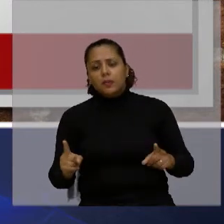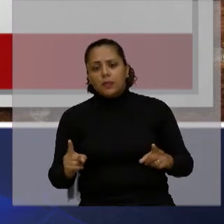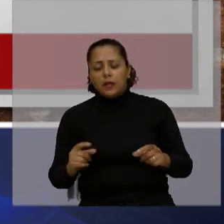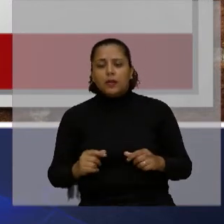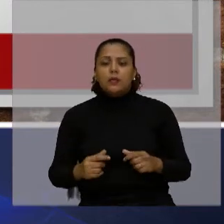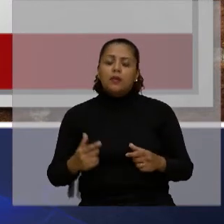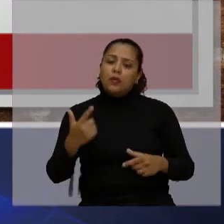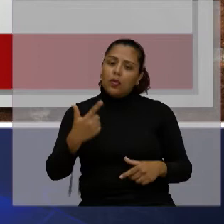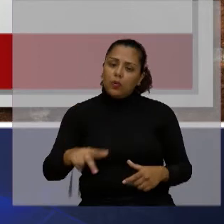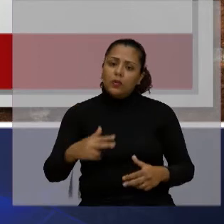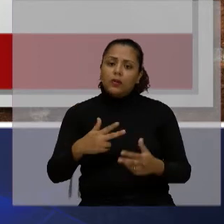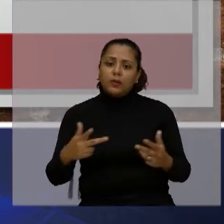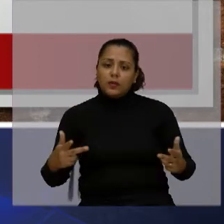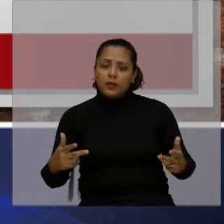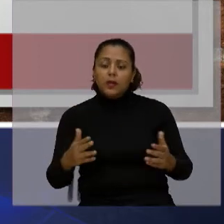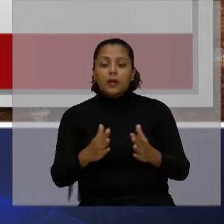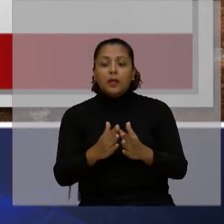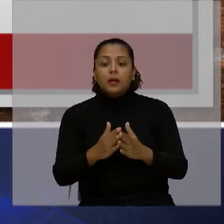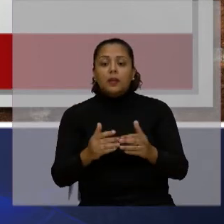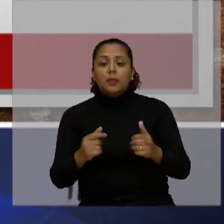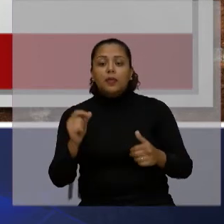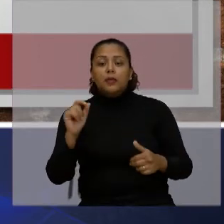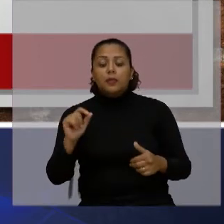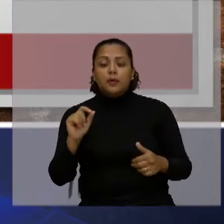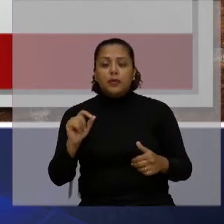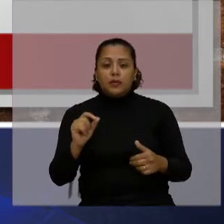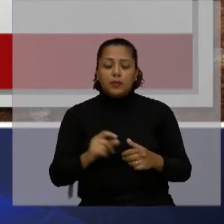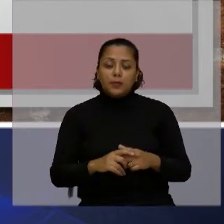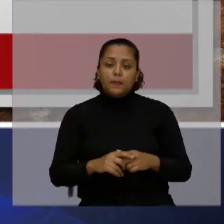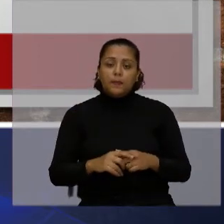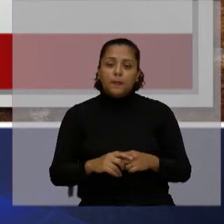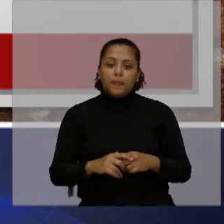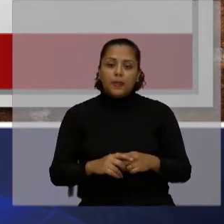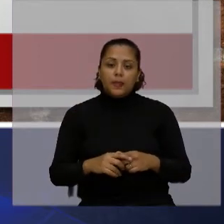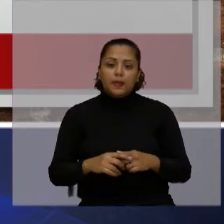Hoje eu venho solicitar por quê? Em cima do campo,